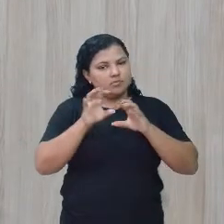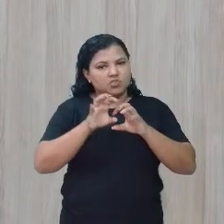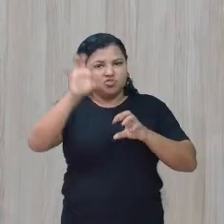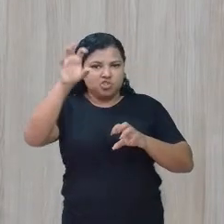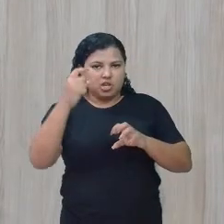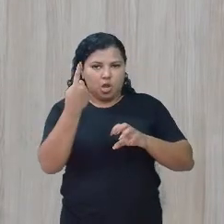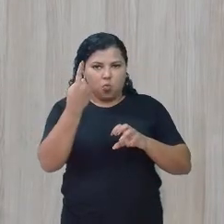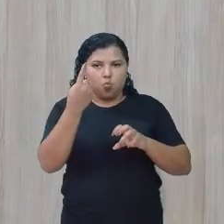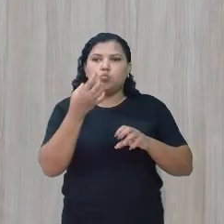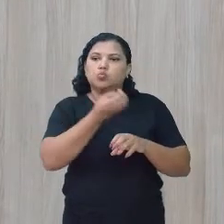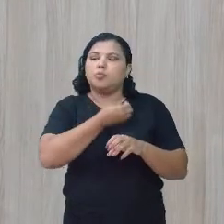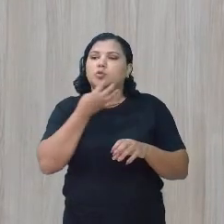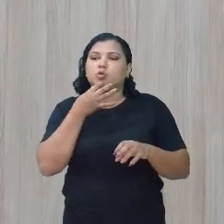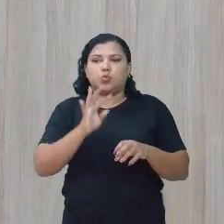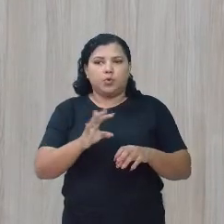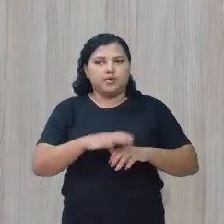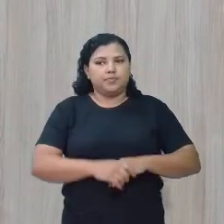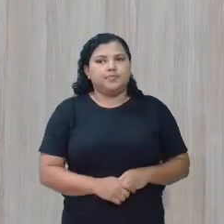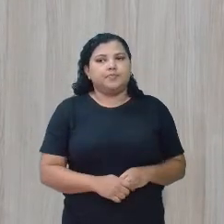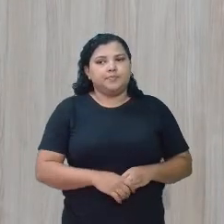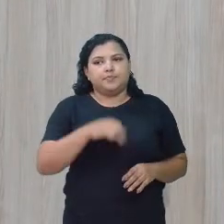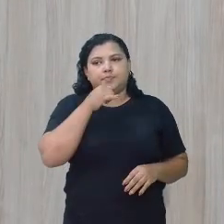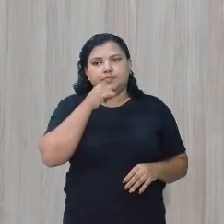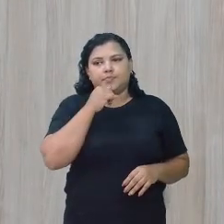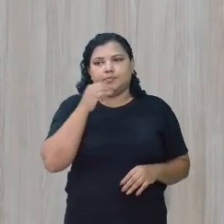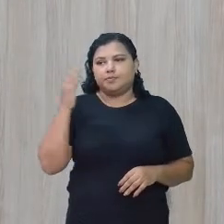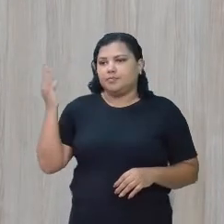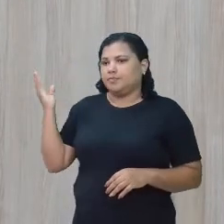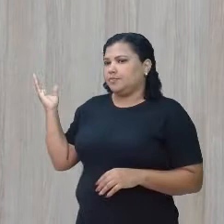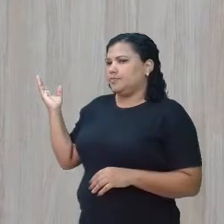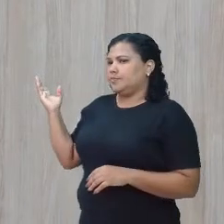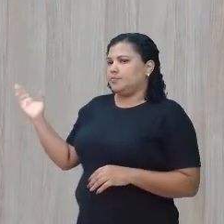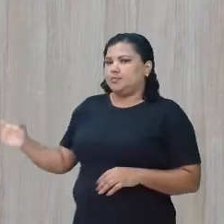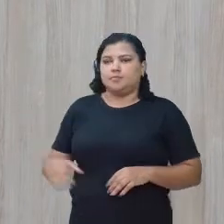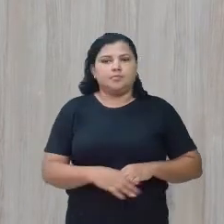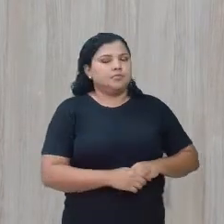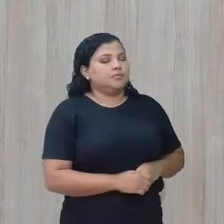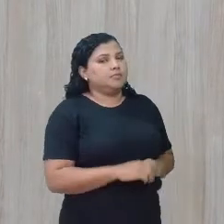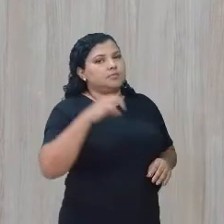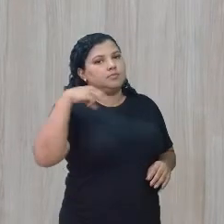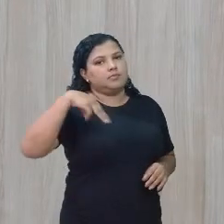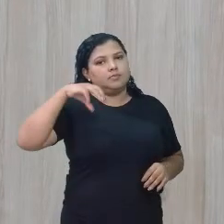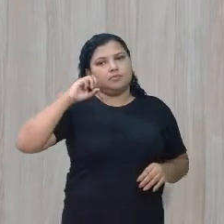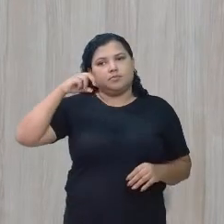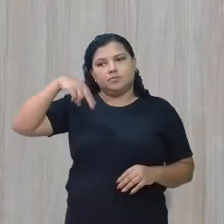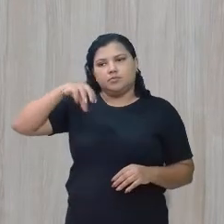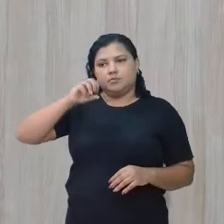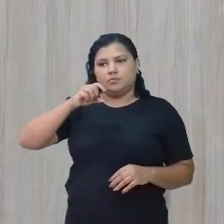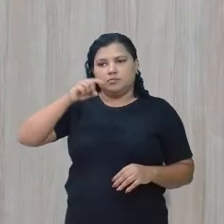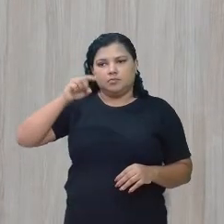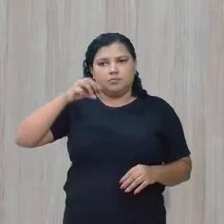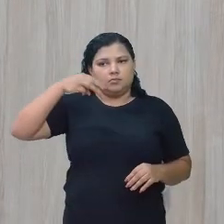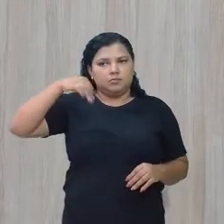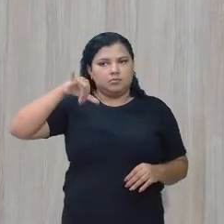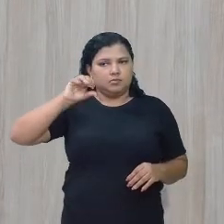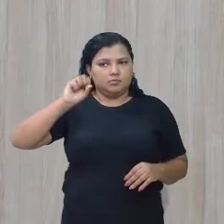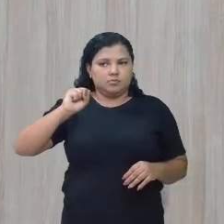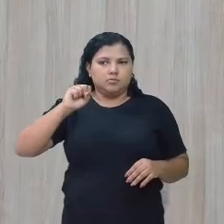uma incógnita, certo? E foi aí quando eu falei para vocês que os monômios simétricos, eles